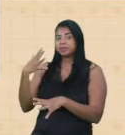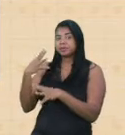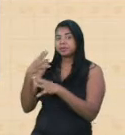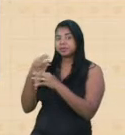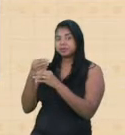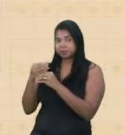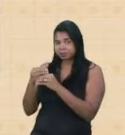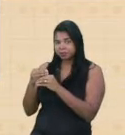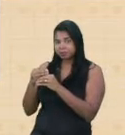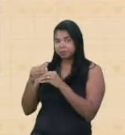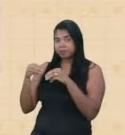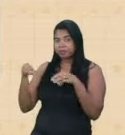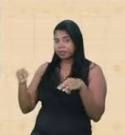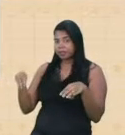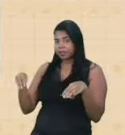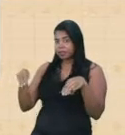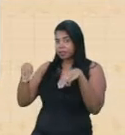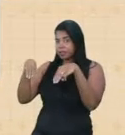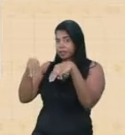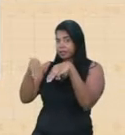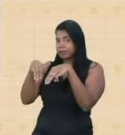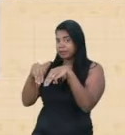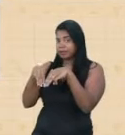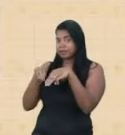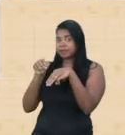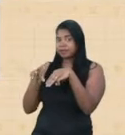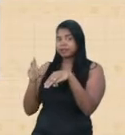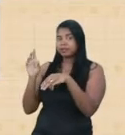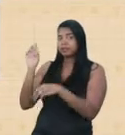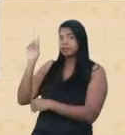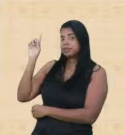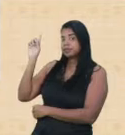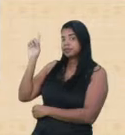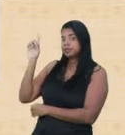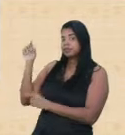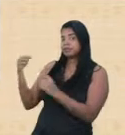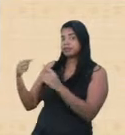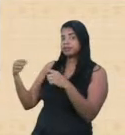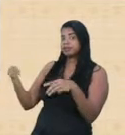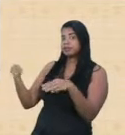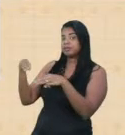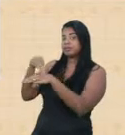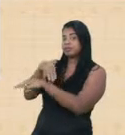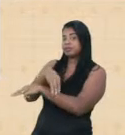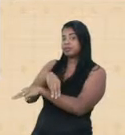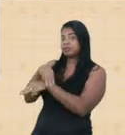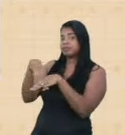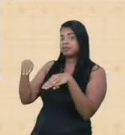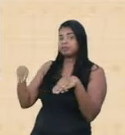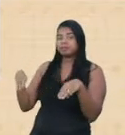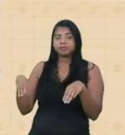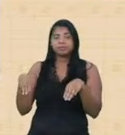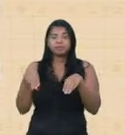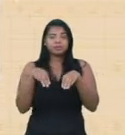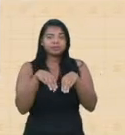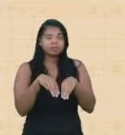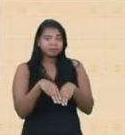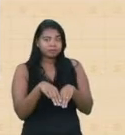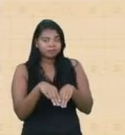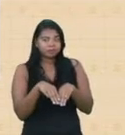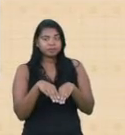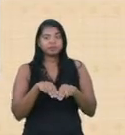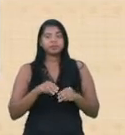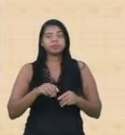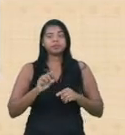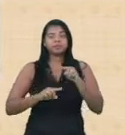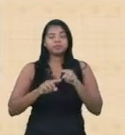chamar de magnetitas e que inicialmente elas estão desorientadas, como mais ou menos uma bússola que existe dentro de cada